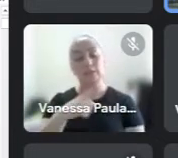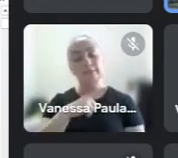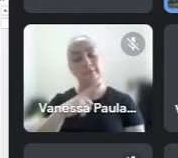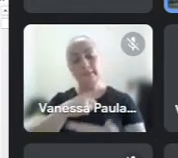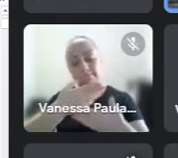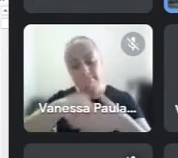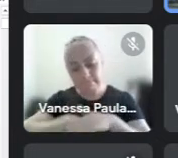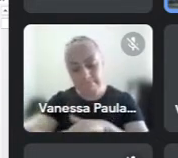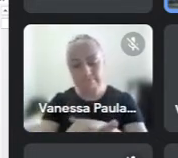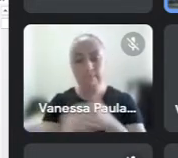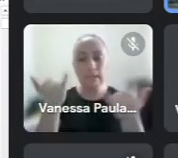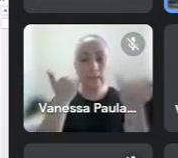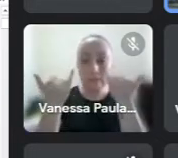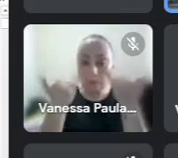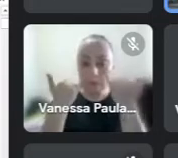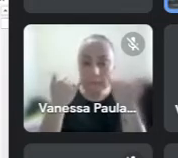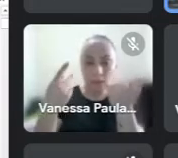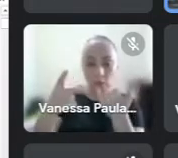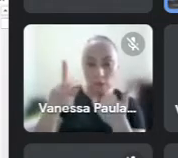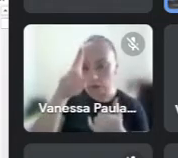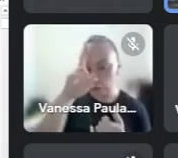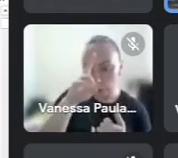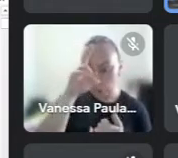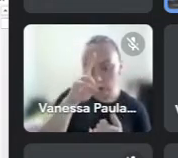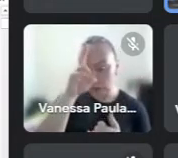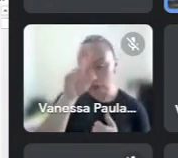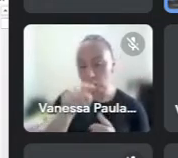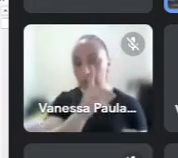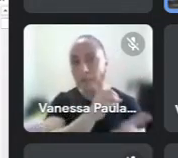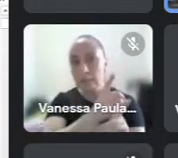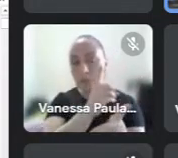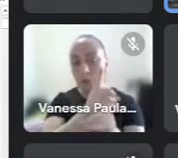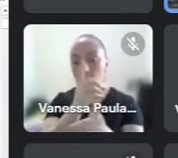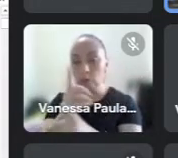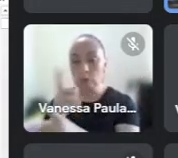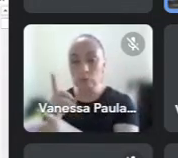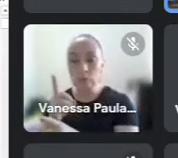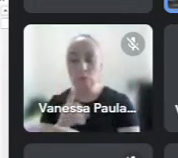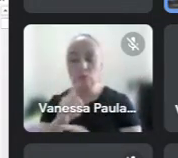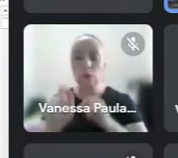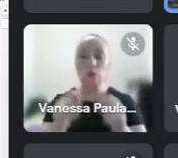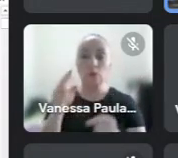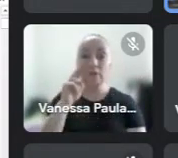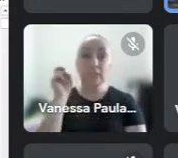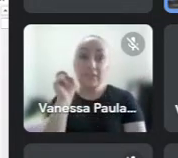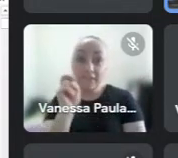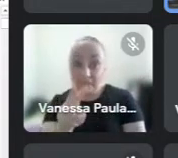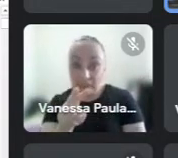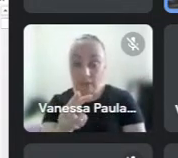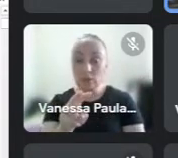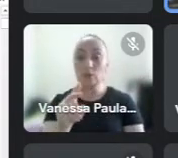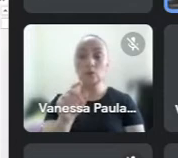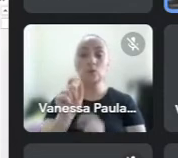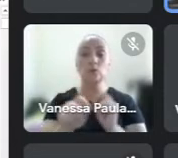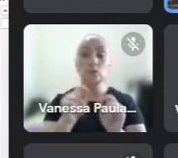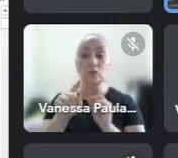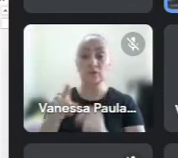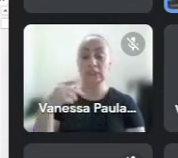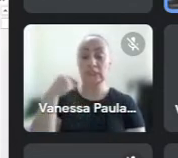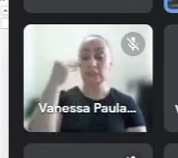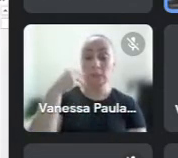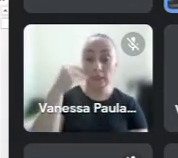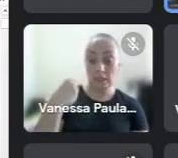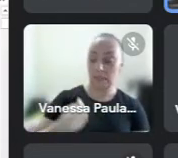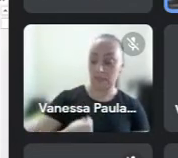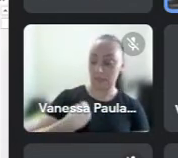Guardar a tua história, guardar aquilo que você encontrou, aquilo que você viu, aquilo que você vivenciou, e de